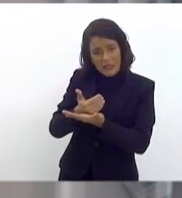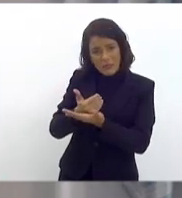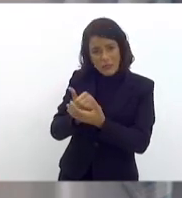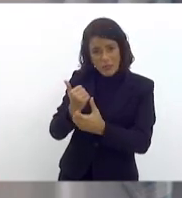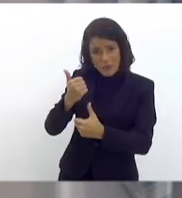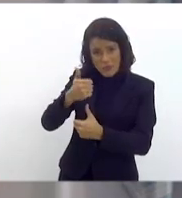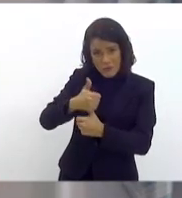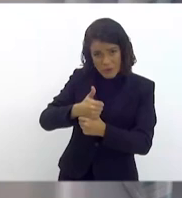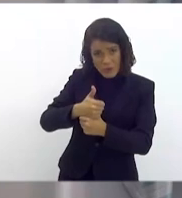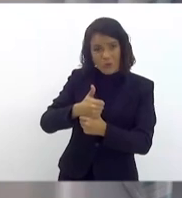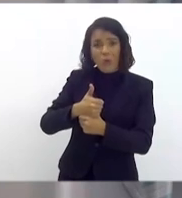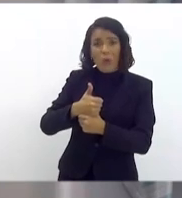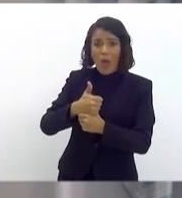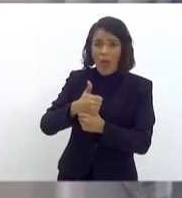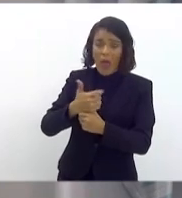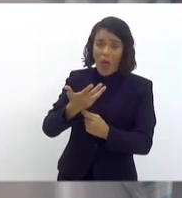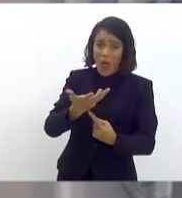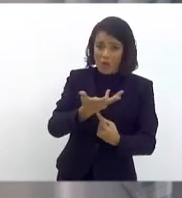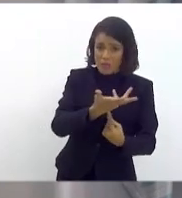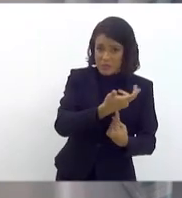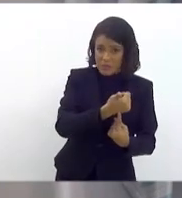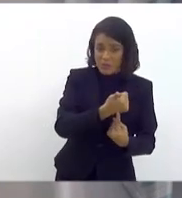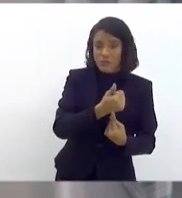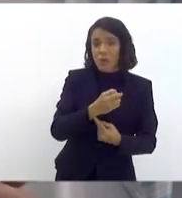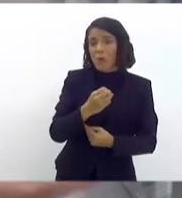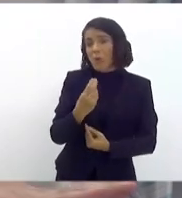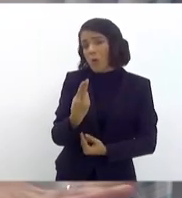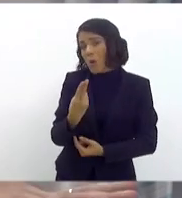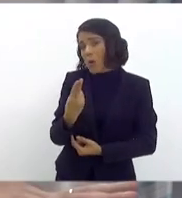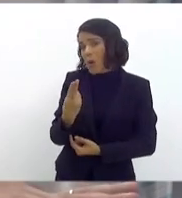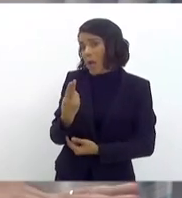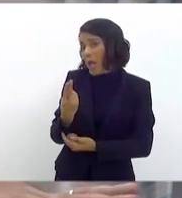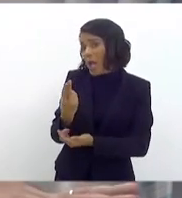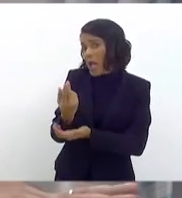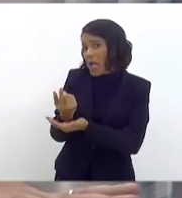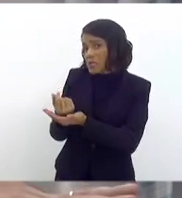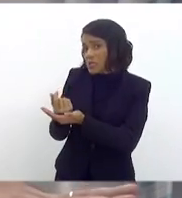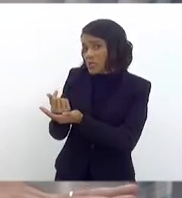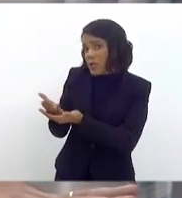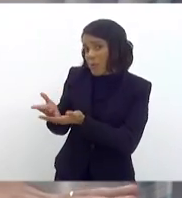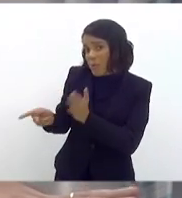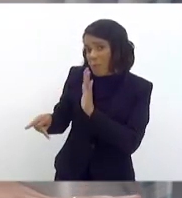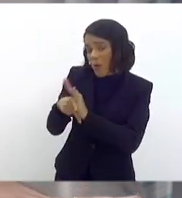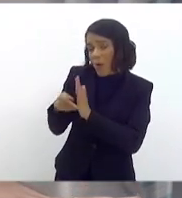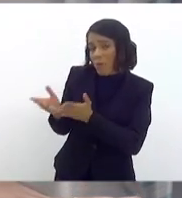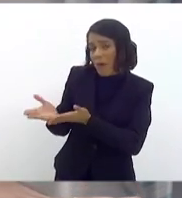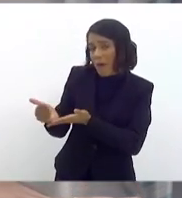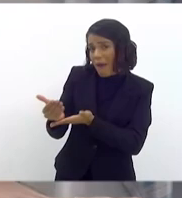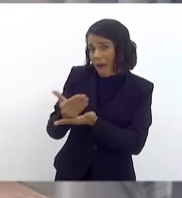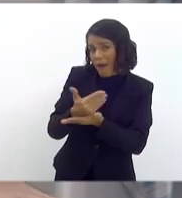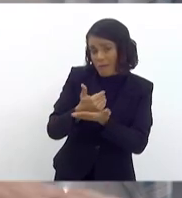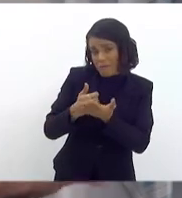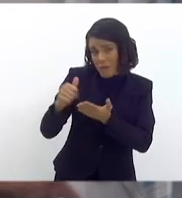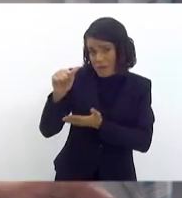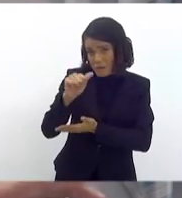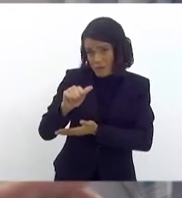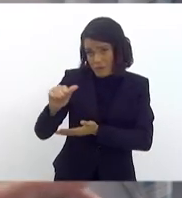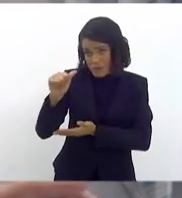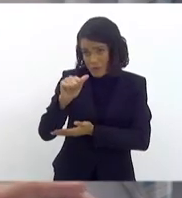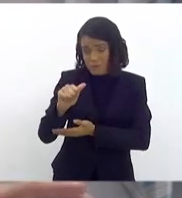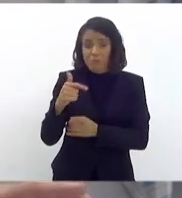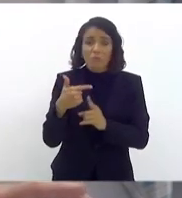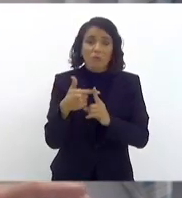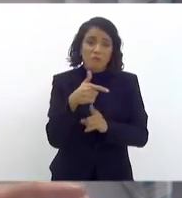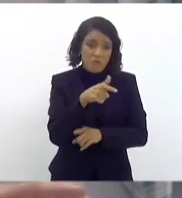substituição aos artistas ou se são só os valores arrecadados pela associação. Porque por mais que vocês